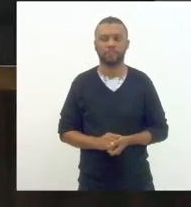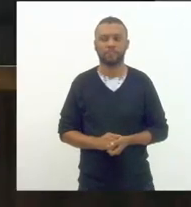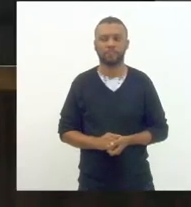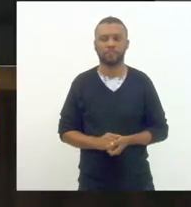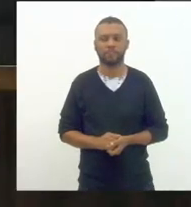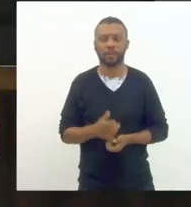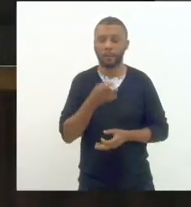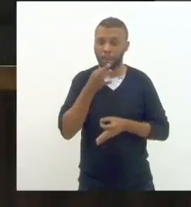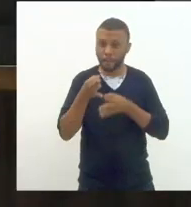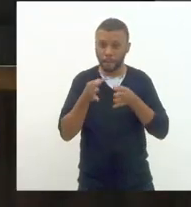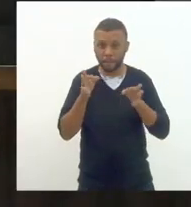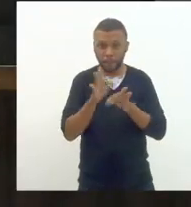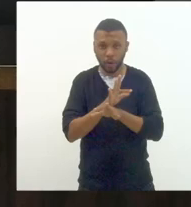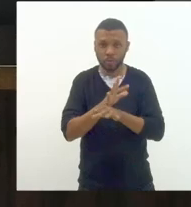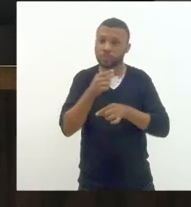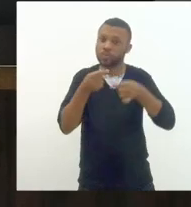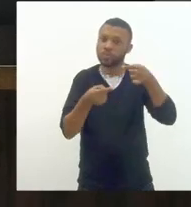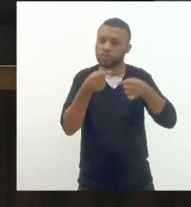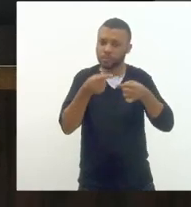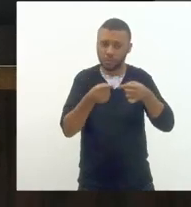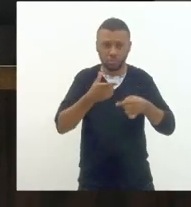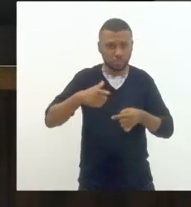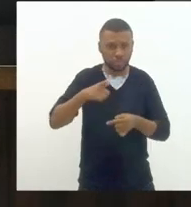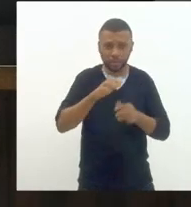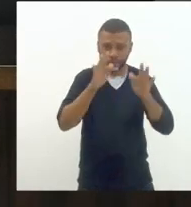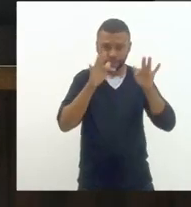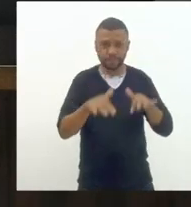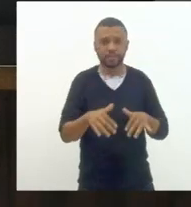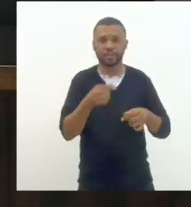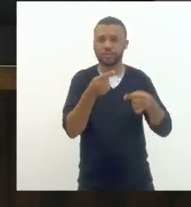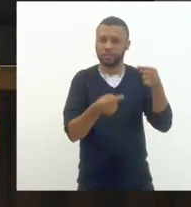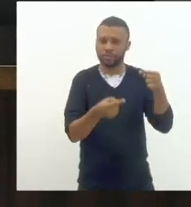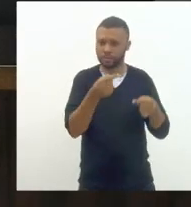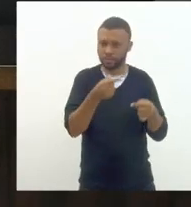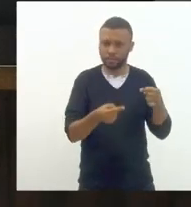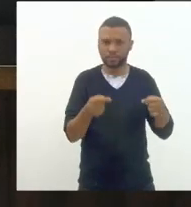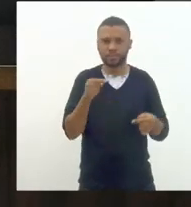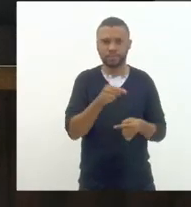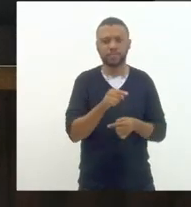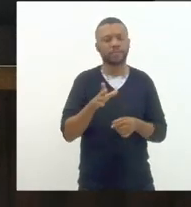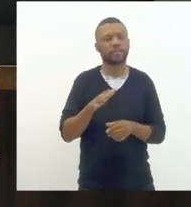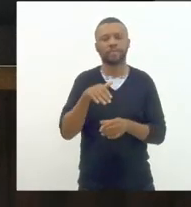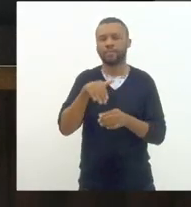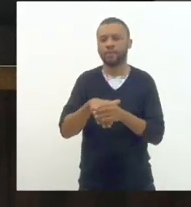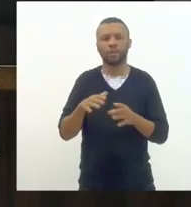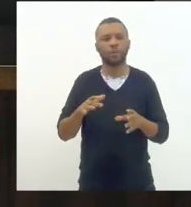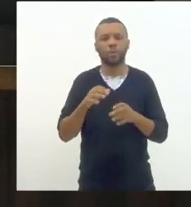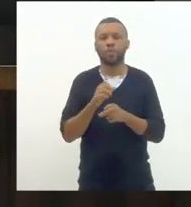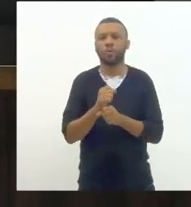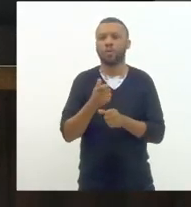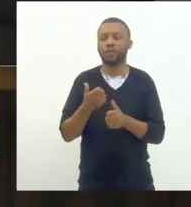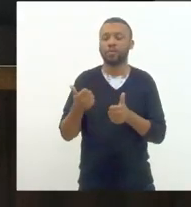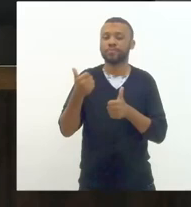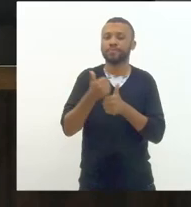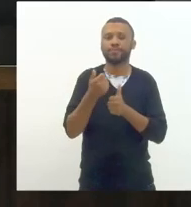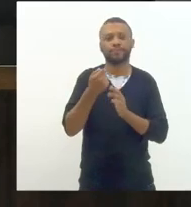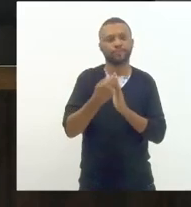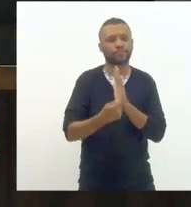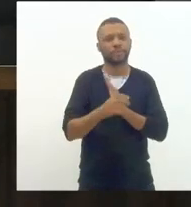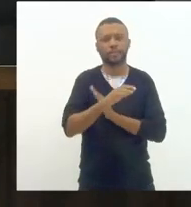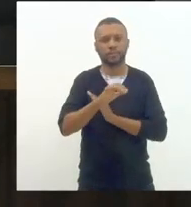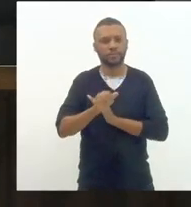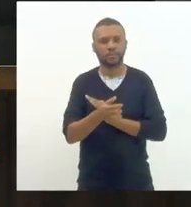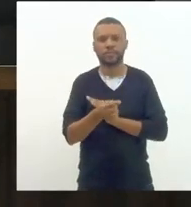Com os pareceres emitidos em discussão, não havendo quem queira discutir, encerrada a discussão, em votação, substitutivo da Comissão de Constituição e